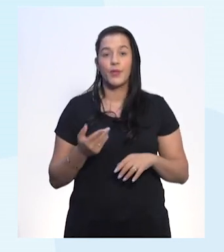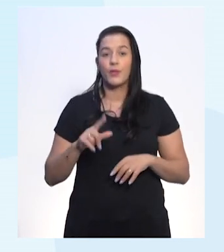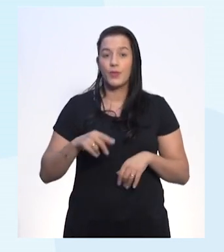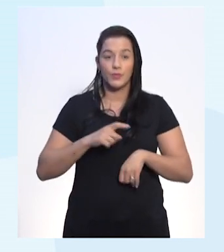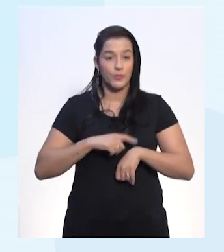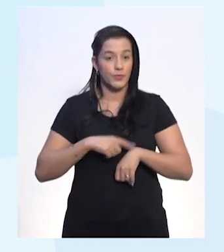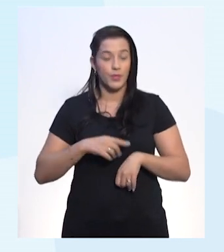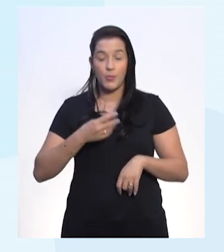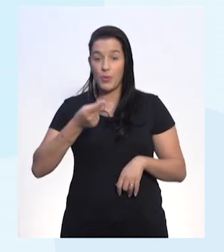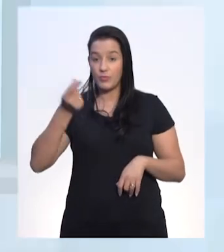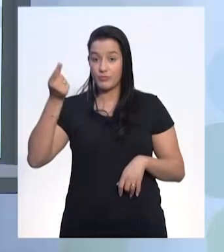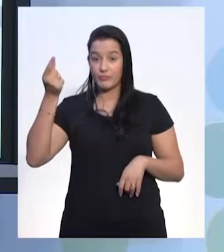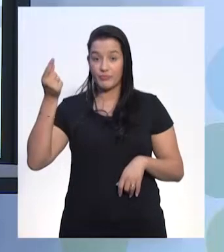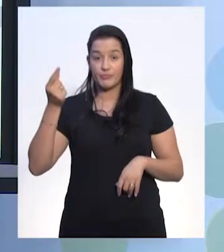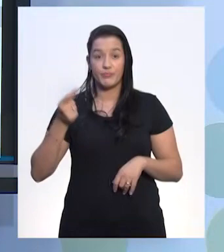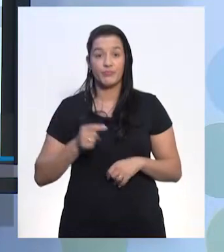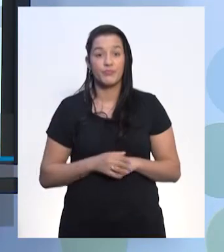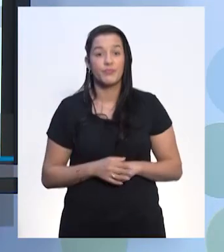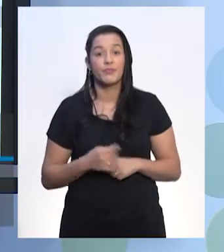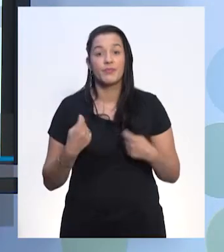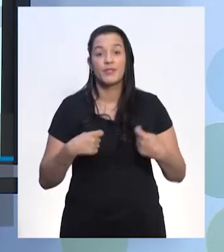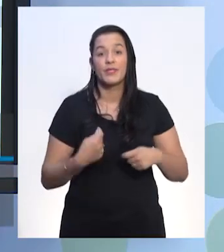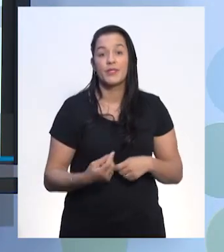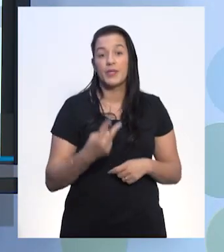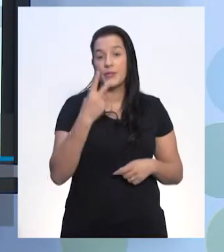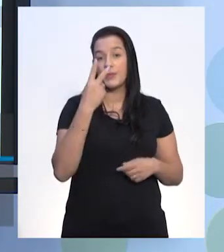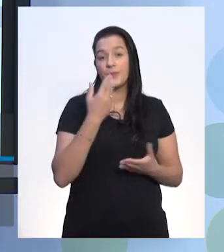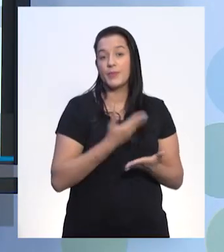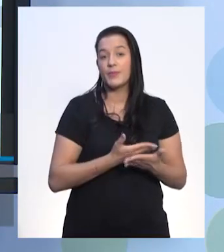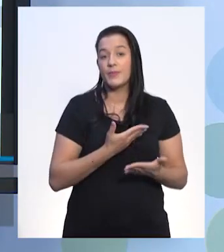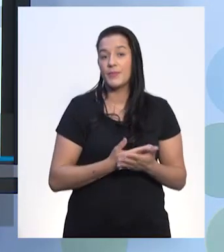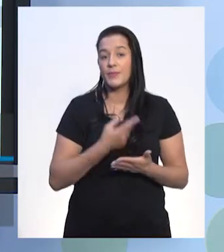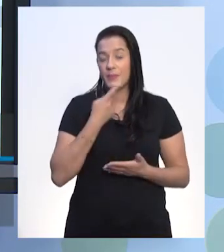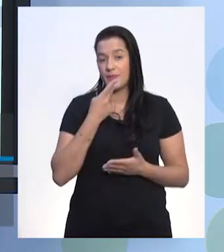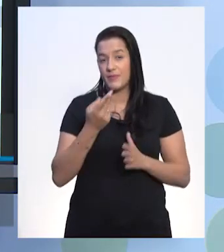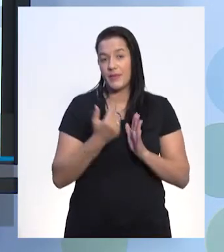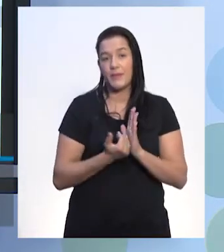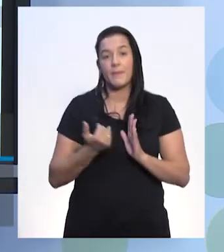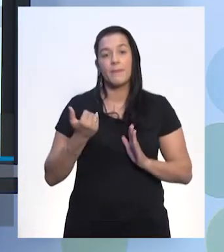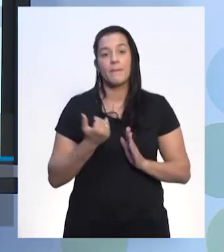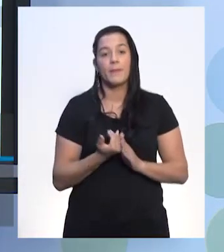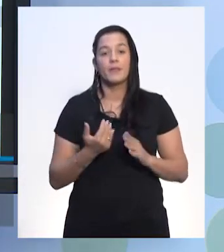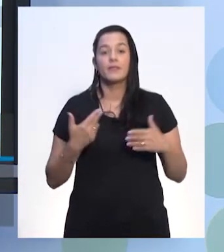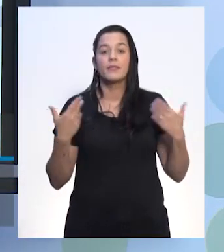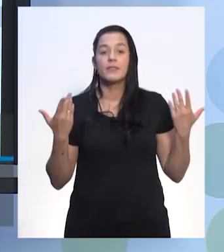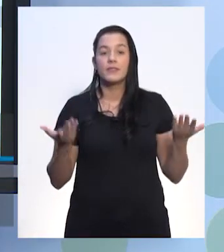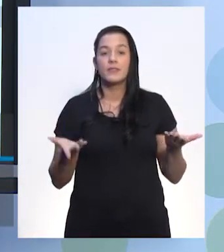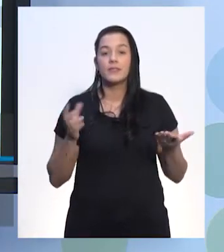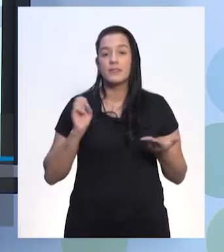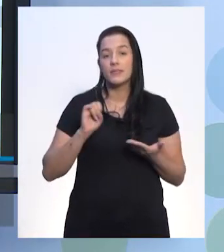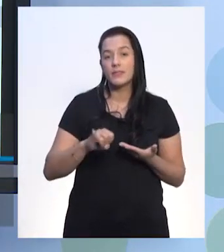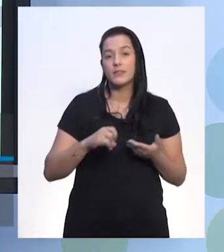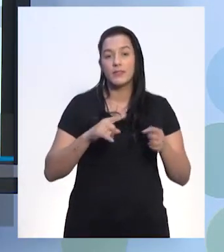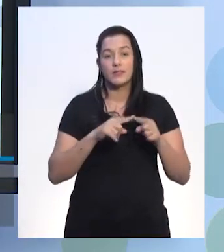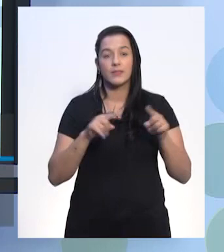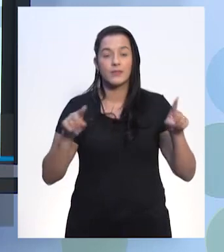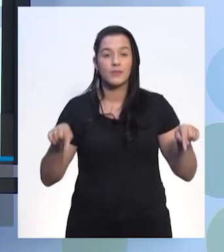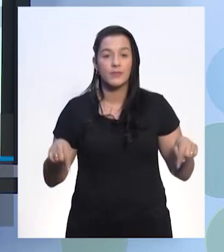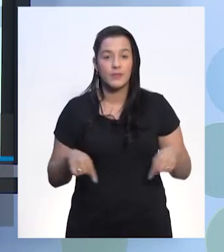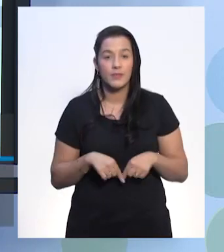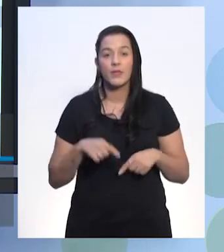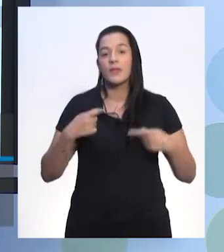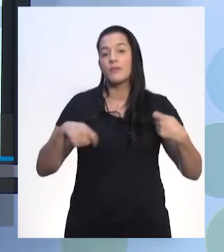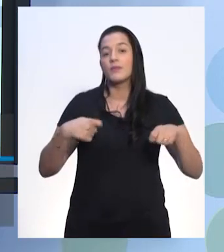voou, né? Nossa, Mara. Precisava de 2 aulas para a gente conversar mais sobre isso. Se fosse o espaço dos nossos sonhos, o que